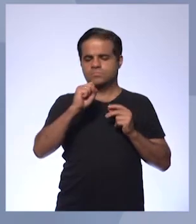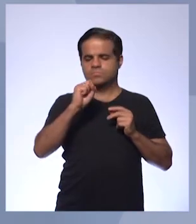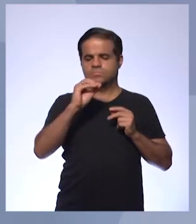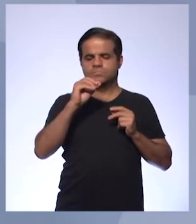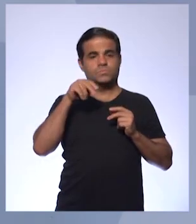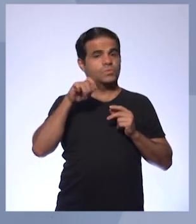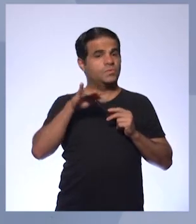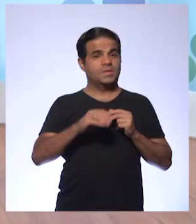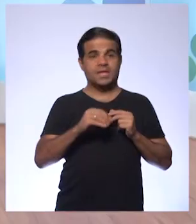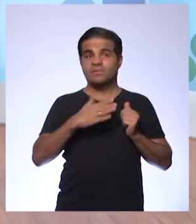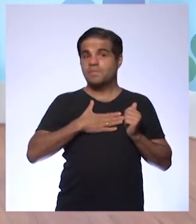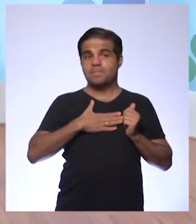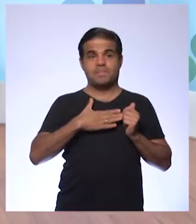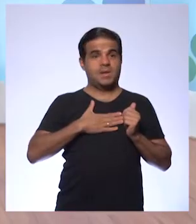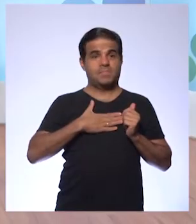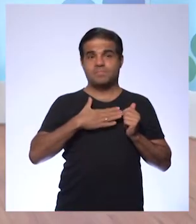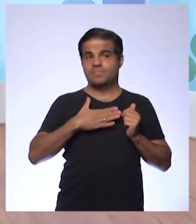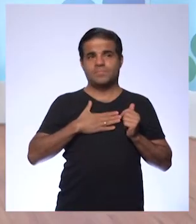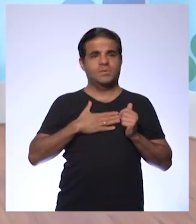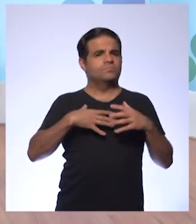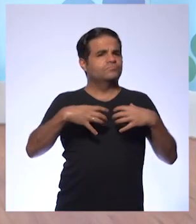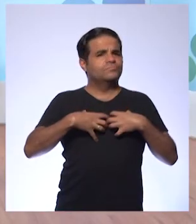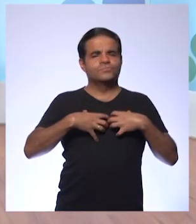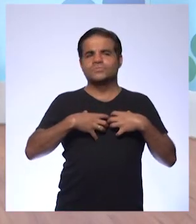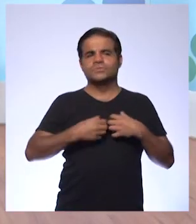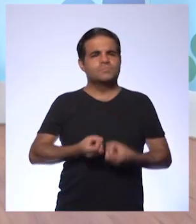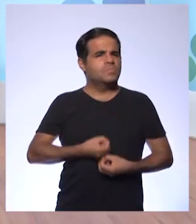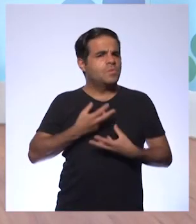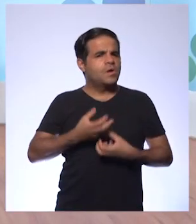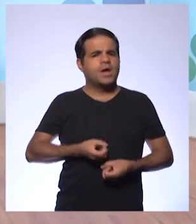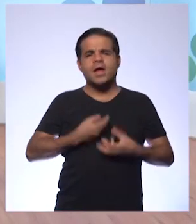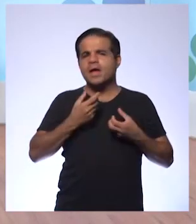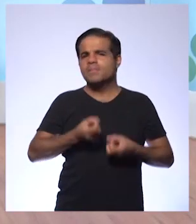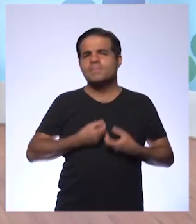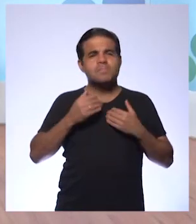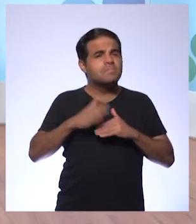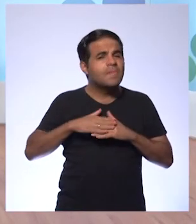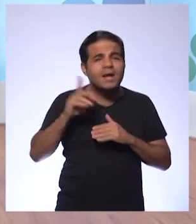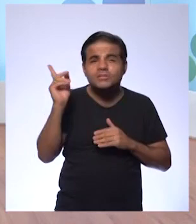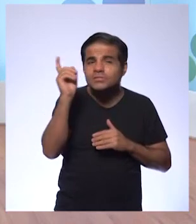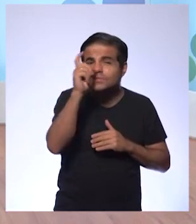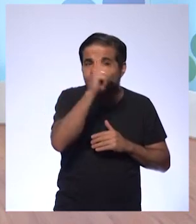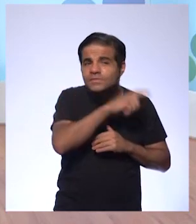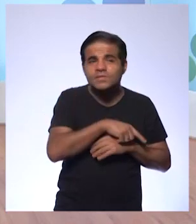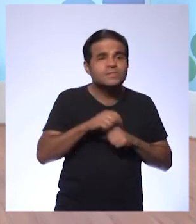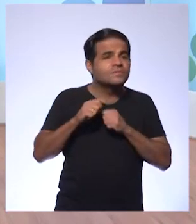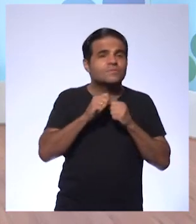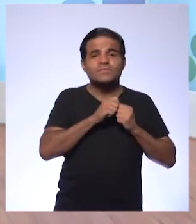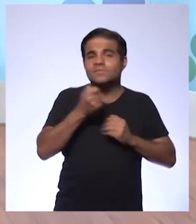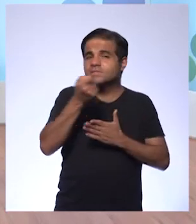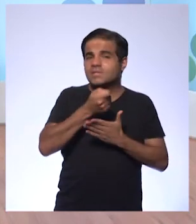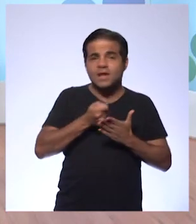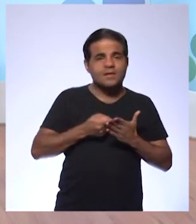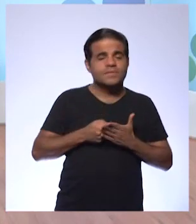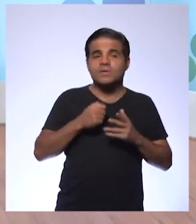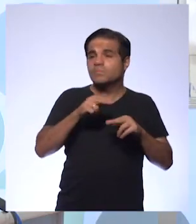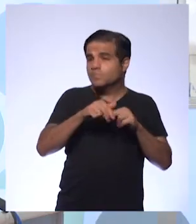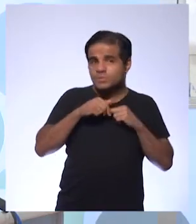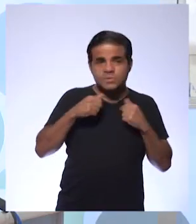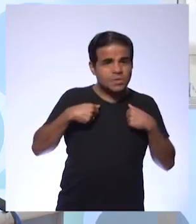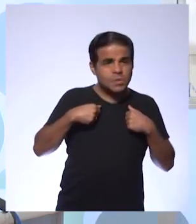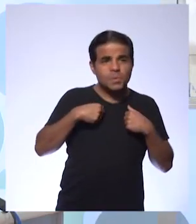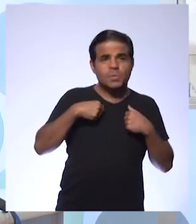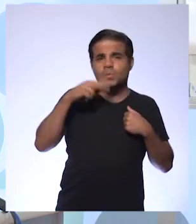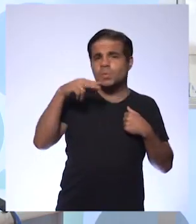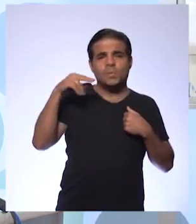Soneto é, para mim, um dos tipos de poemas mais difíceis de serem feitos. Por isso que, assim, eu nunca tentei fazer.